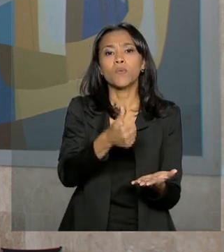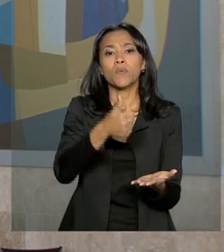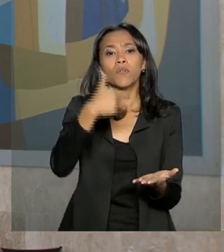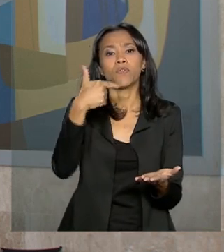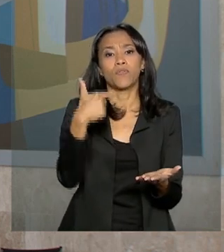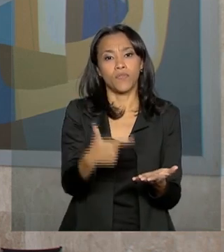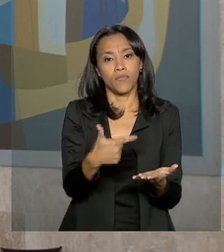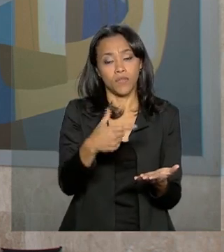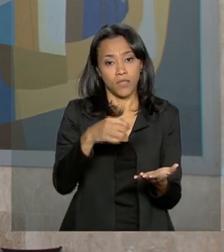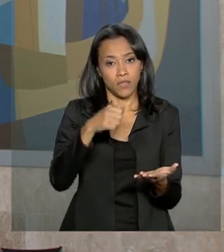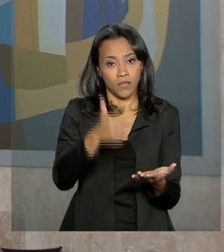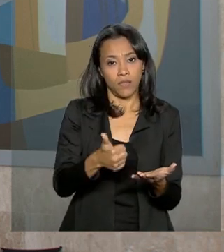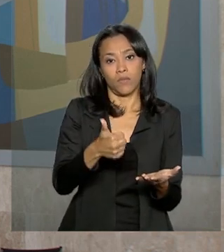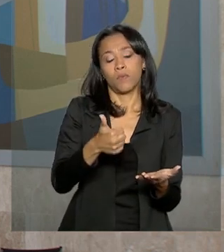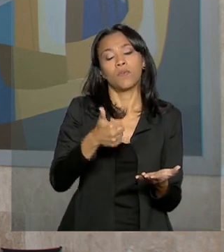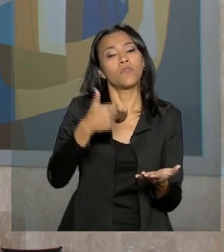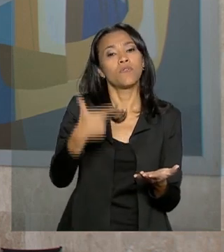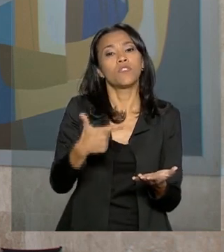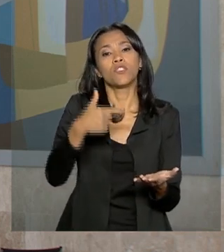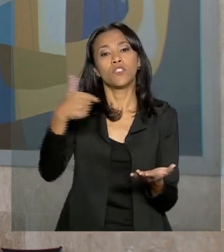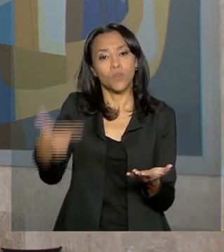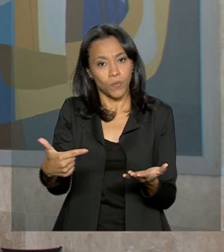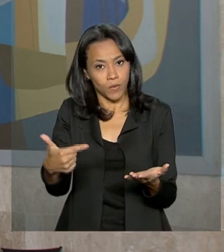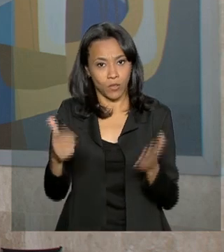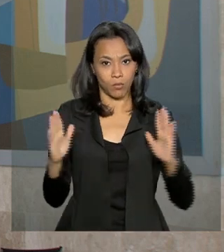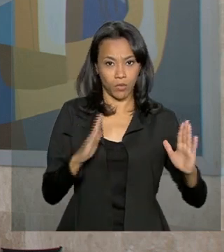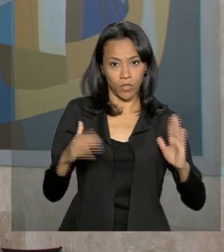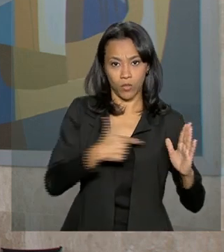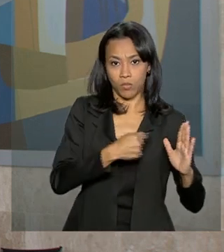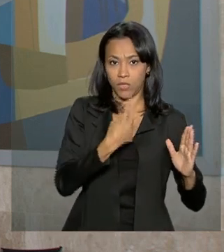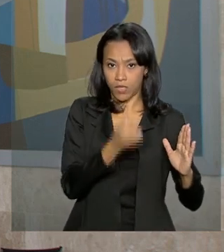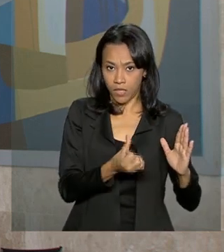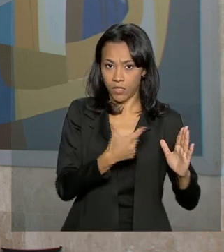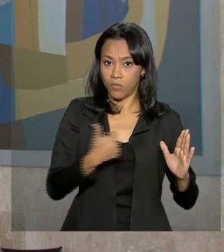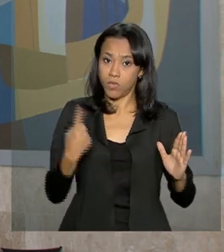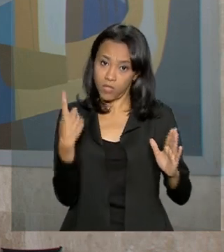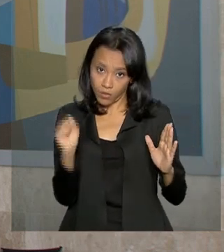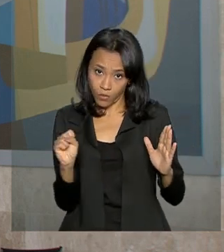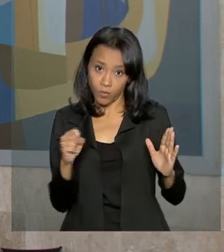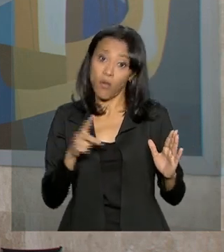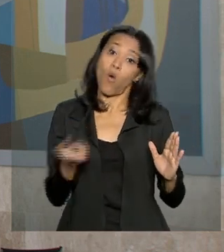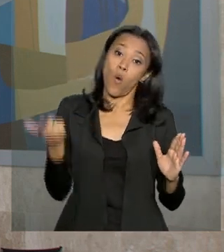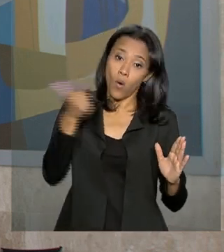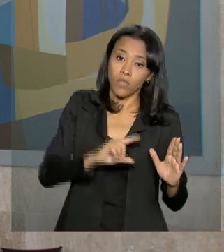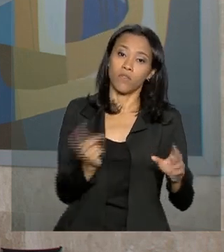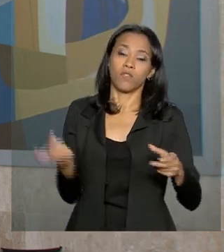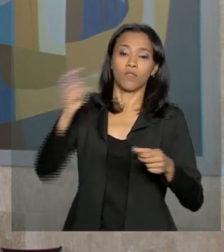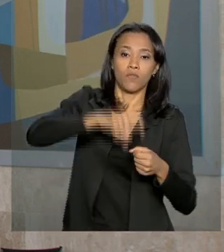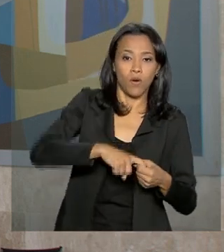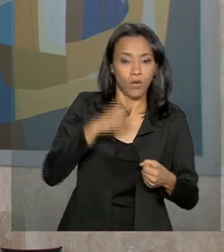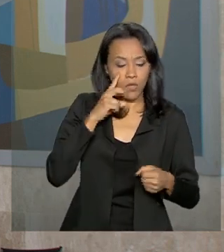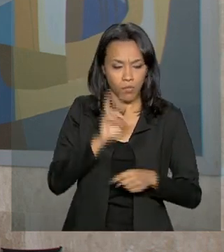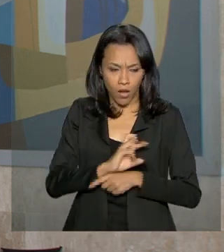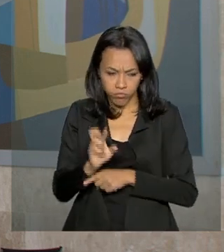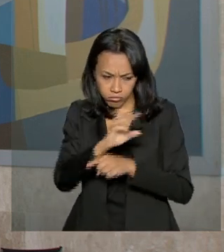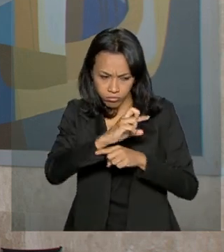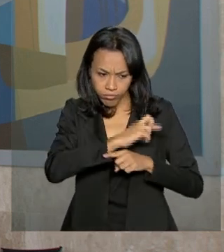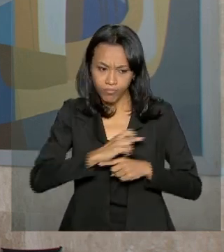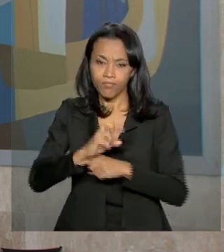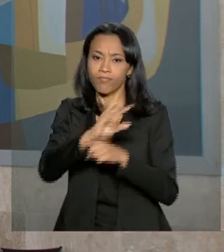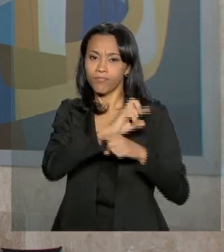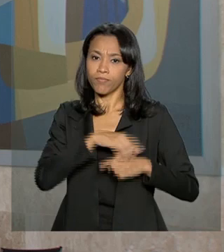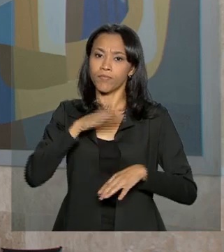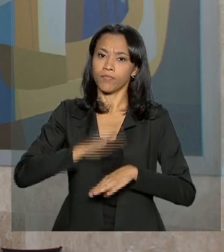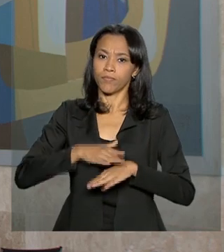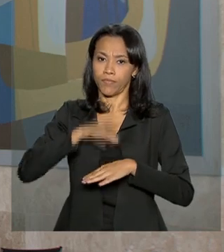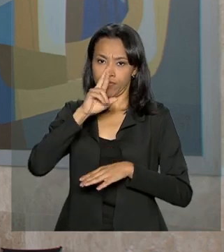usinas entre 2016 e 2018. Essas usinas vão voltar novamente a serem vistoriadas na segunda etapa dessa